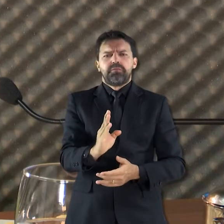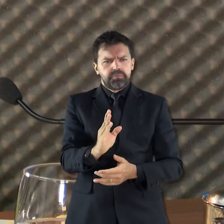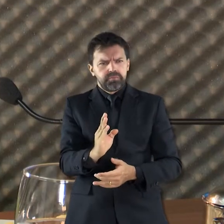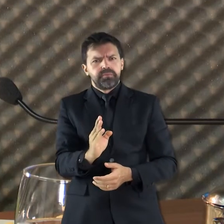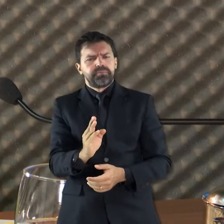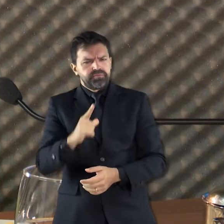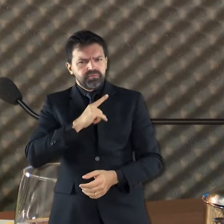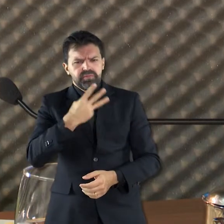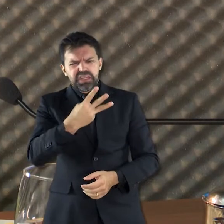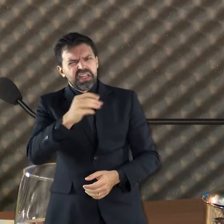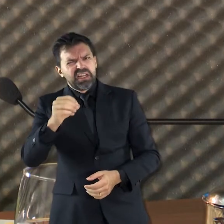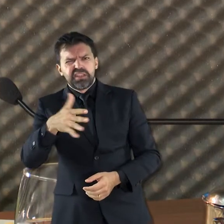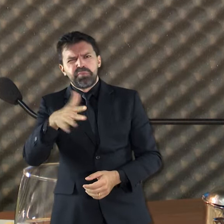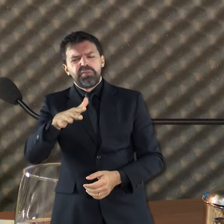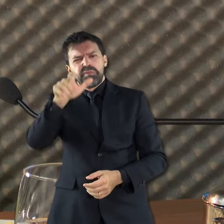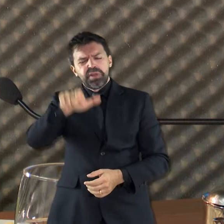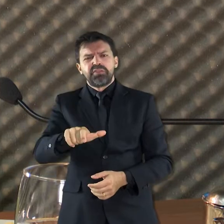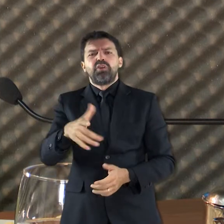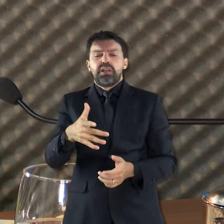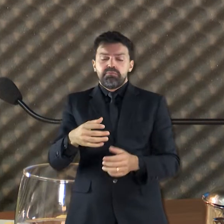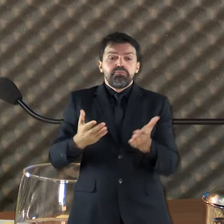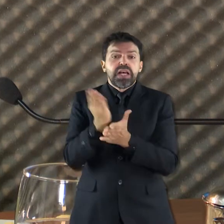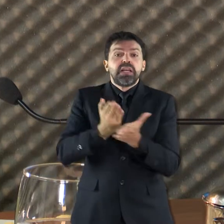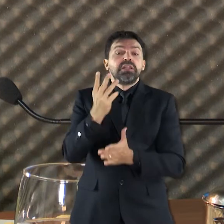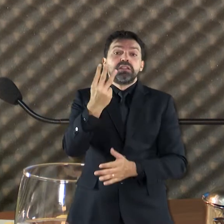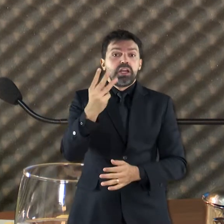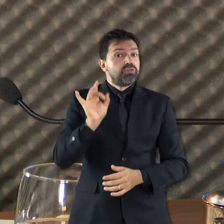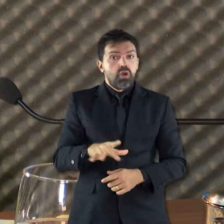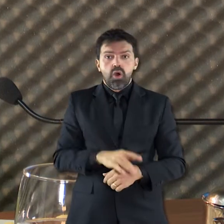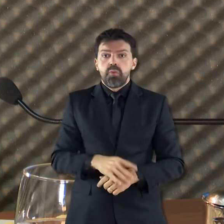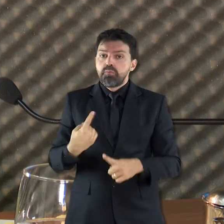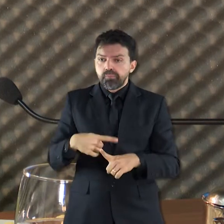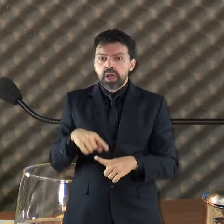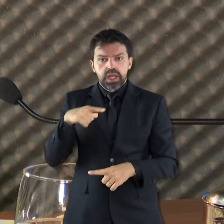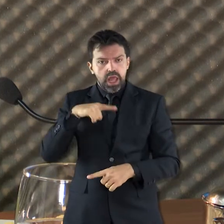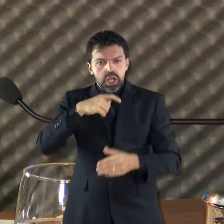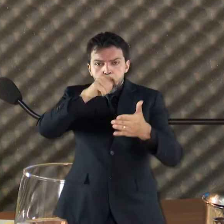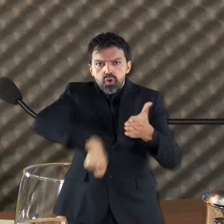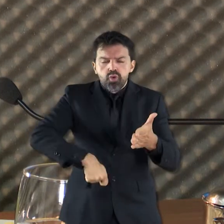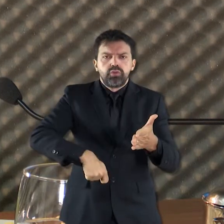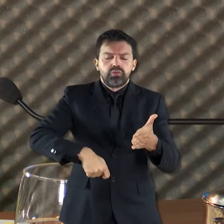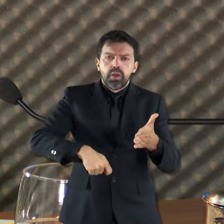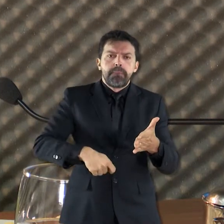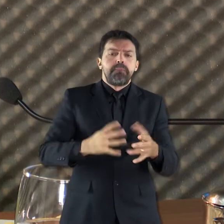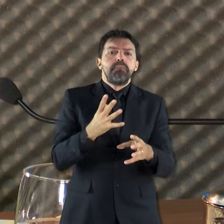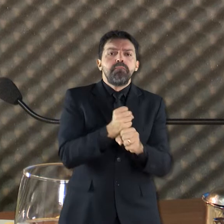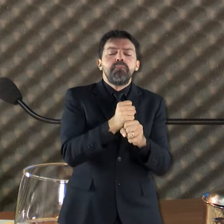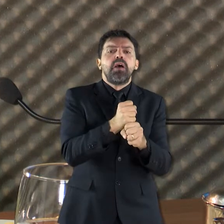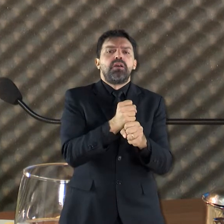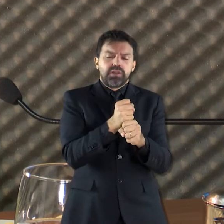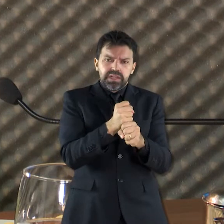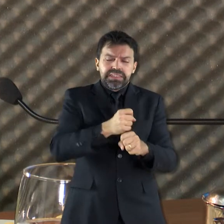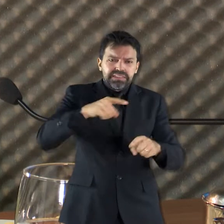300 e poucas pessoas que fizeram, passaram só 3. Nossa. É porque ele tinha que fechar por ponto e por matéria. Tinha que fazer, eu